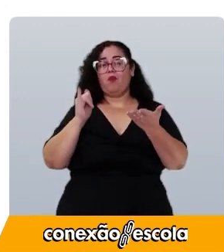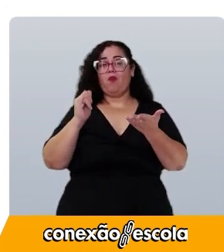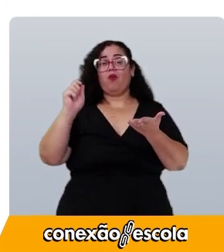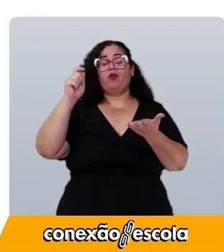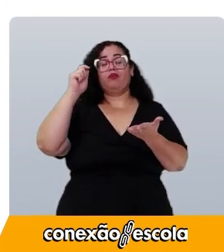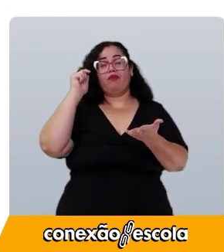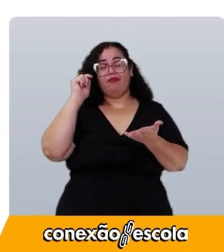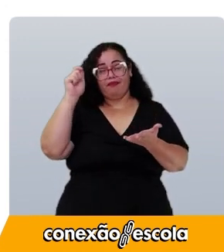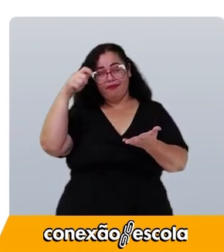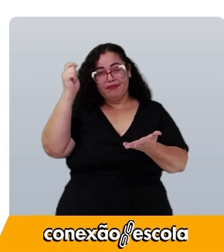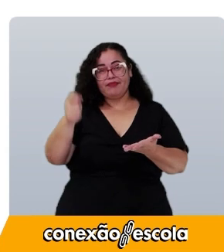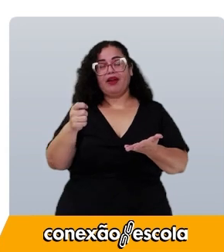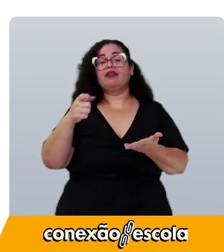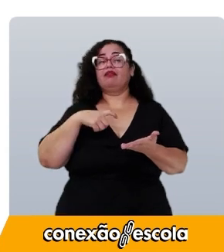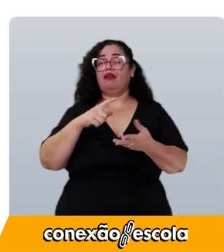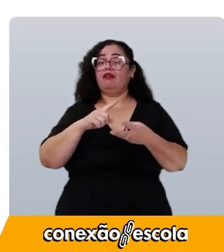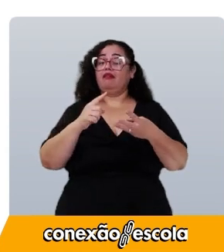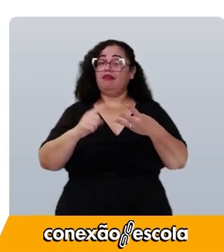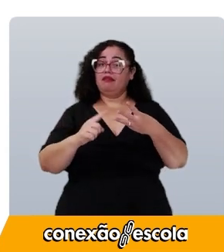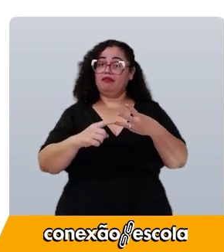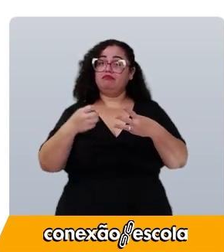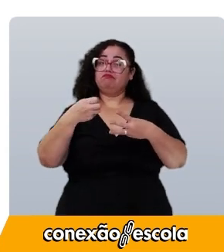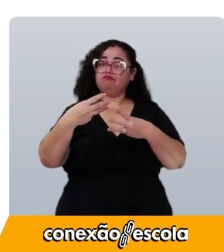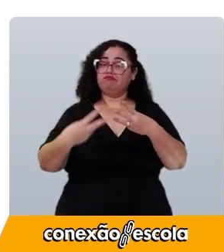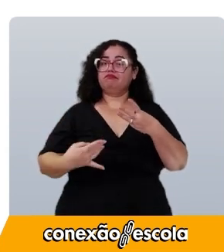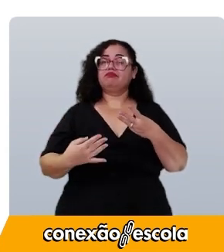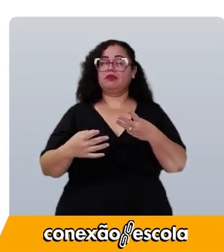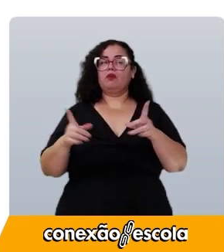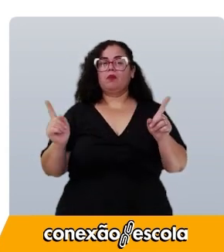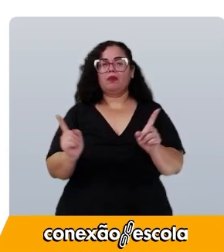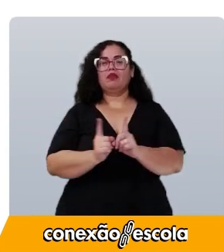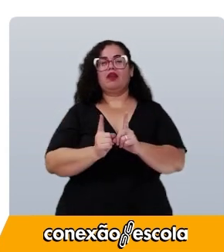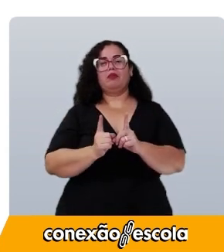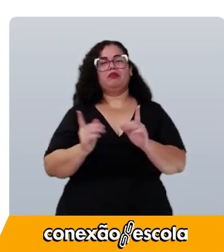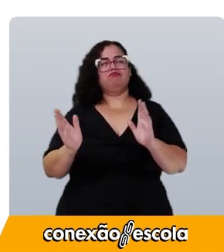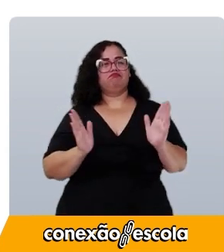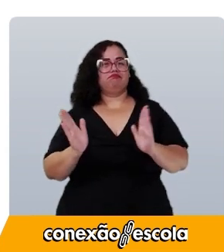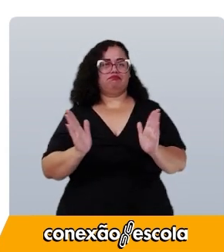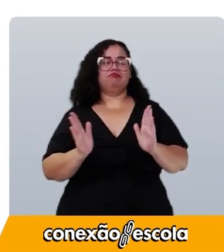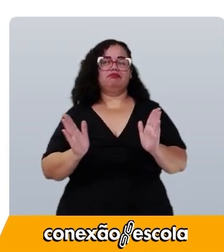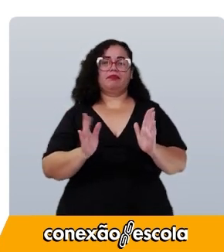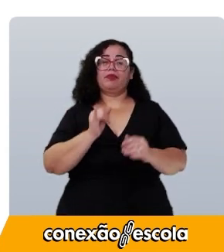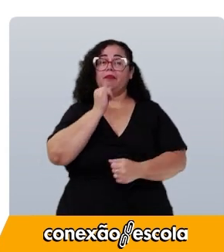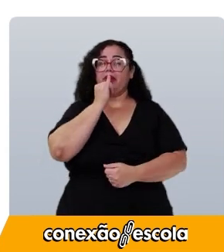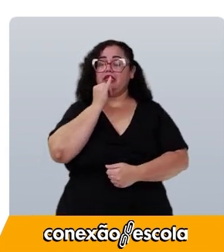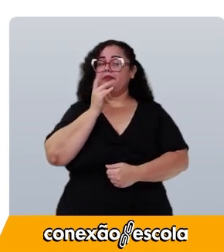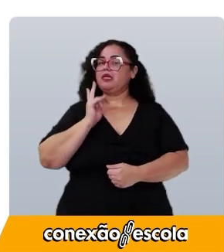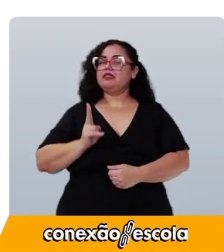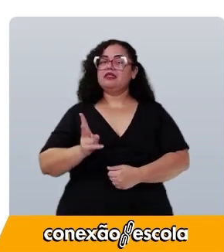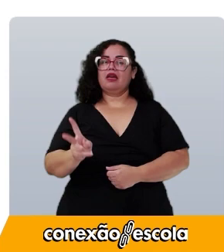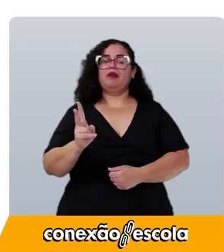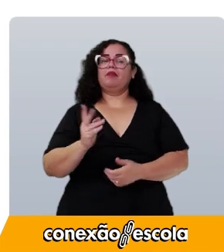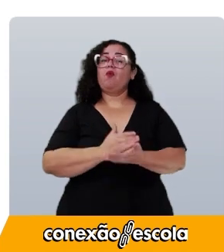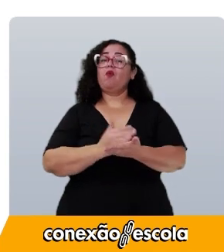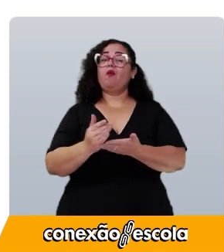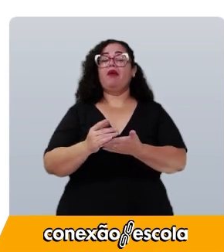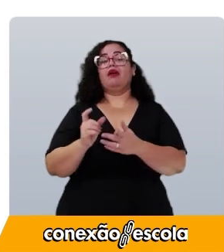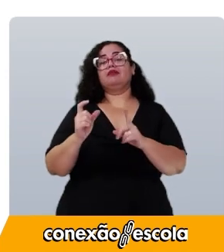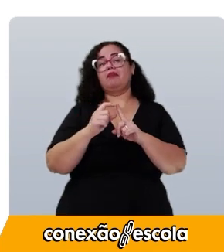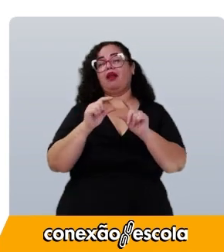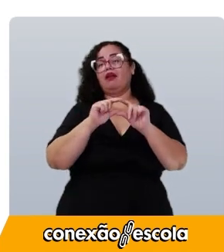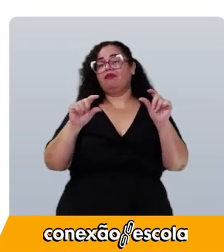terceira pessoa. E o tempo é mais indefinido. Por exemplo, sempre se começa um conto de fadas